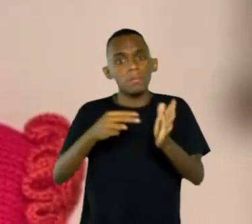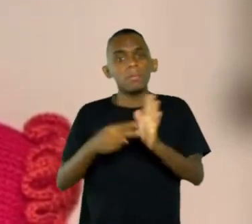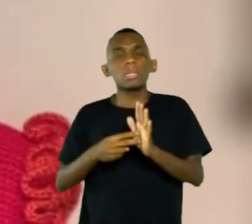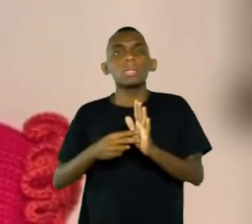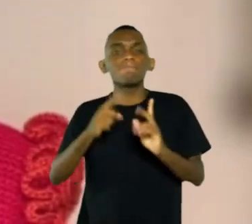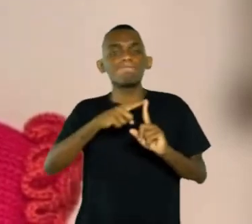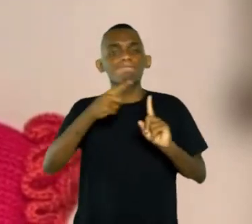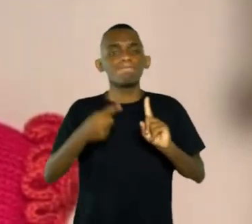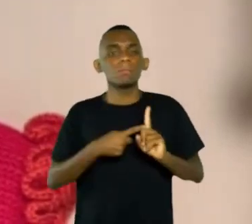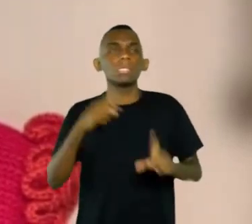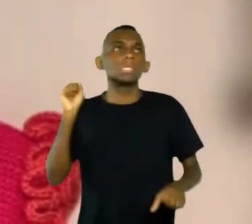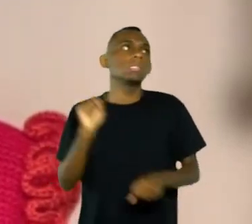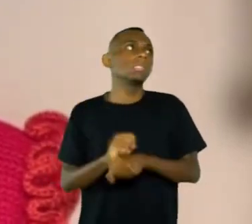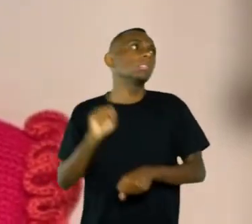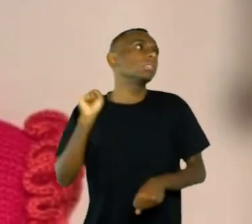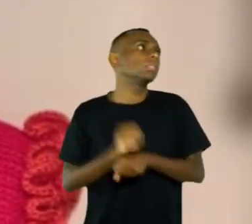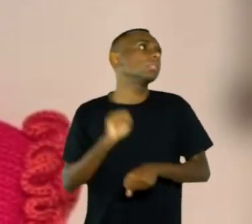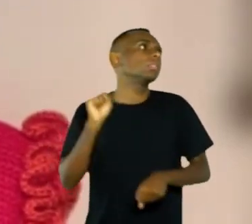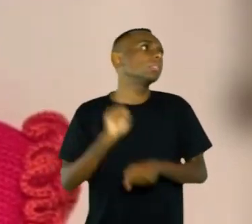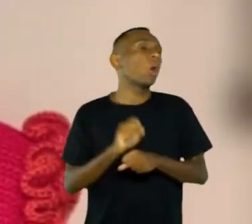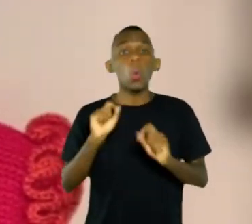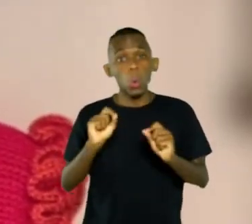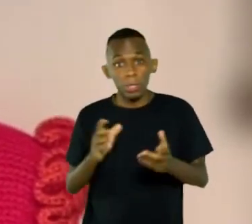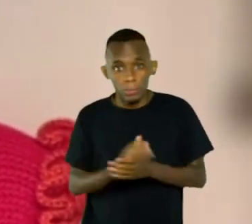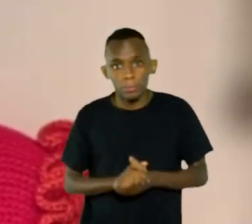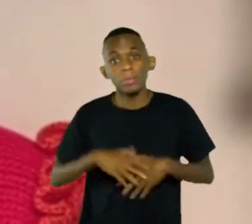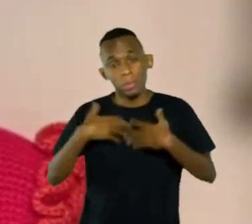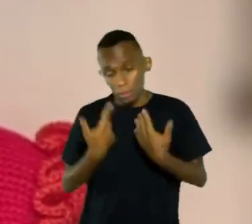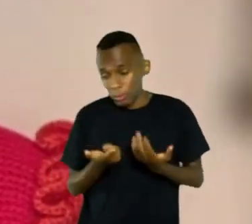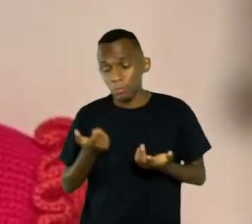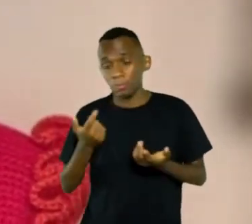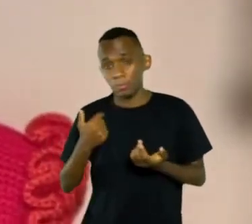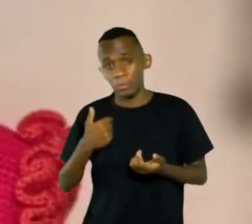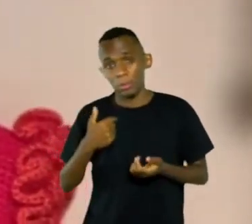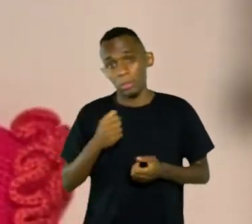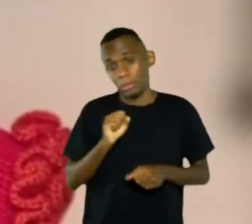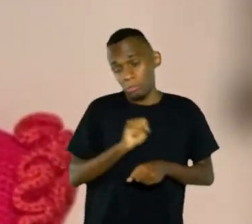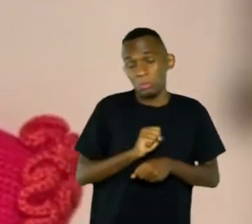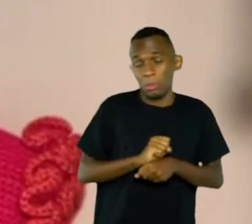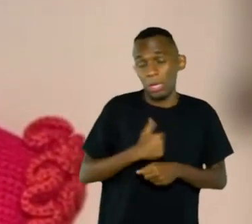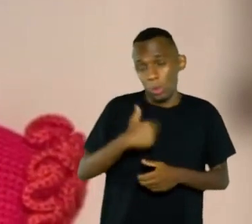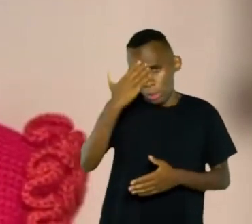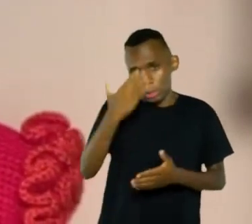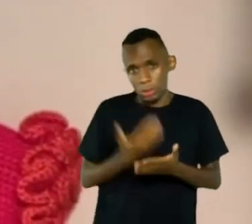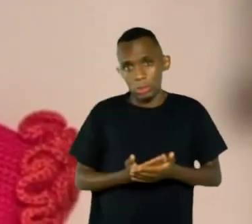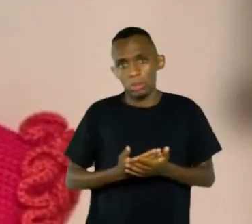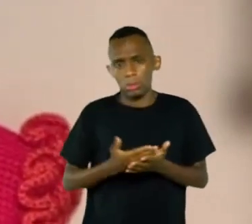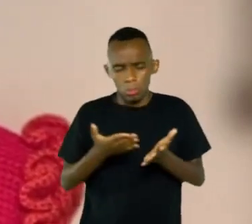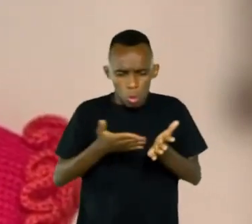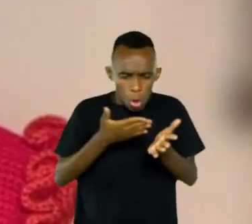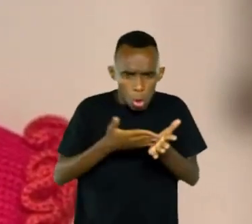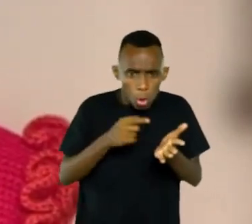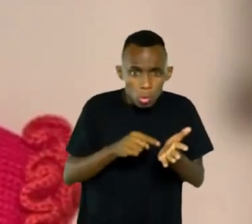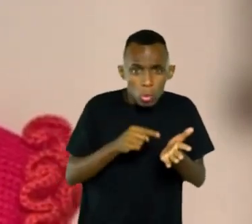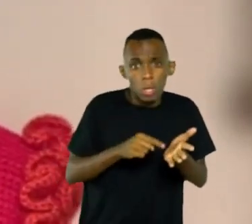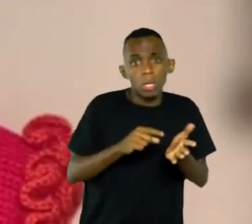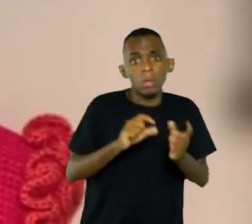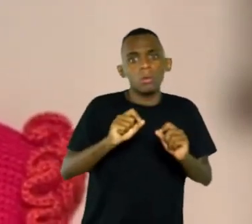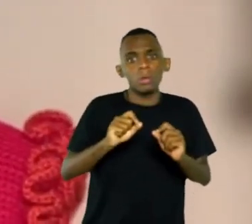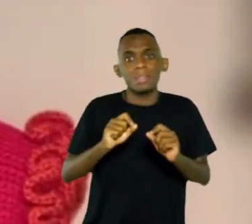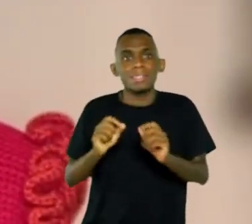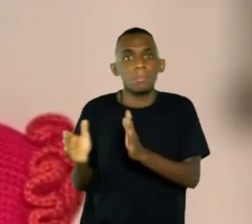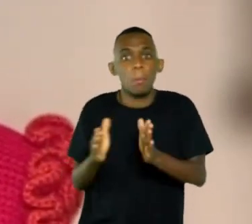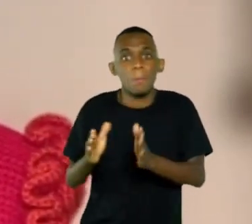esperar quando você está esperando? Como já era de se esperar, ou não, a obra não previu a viuvez em plena